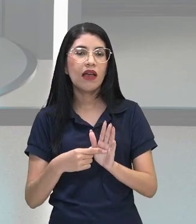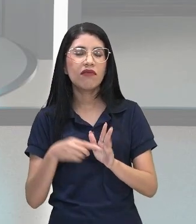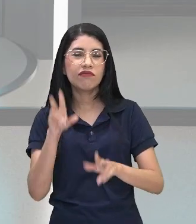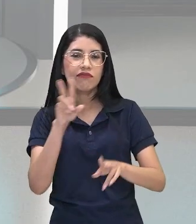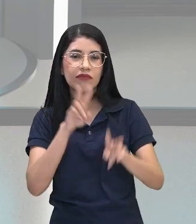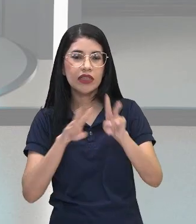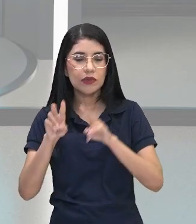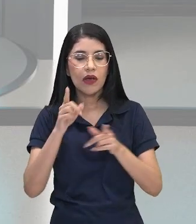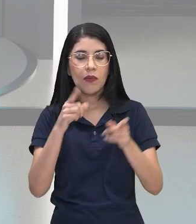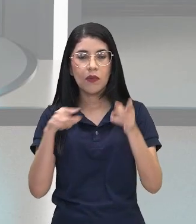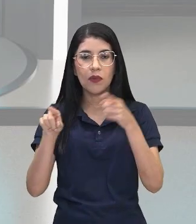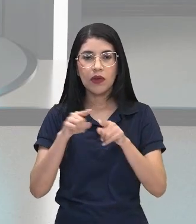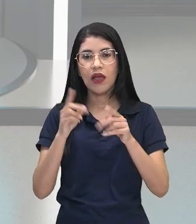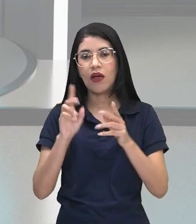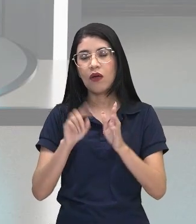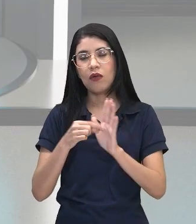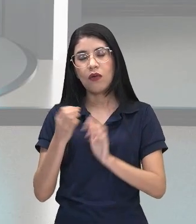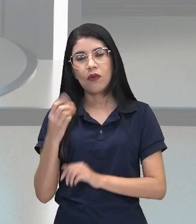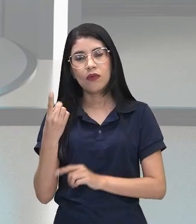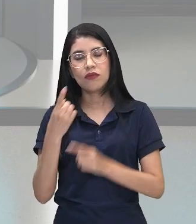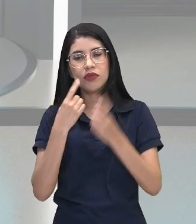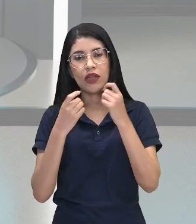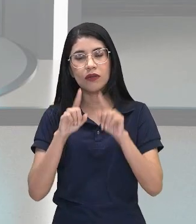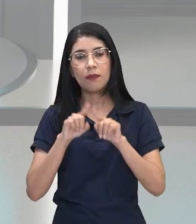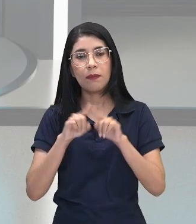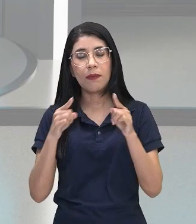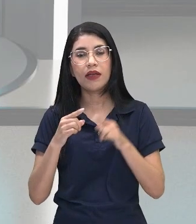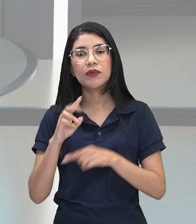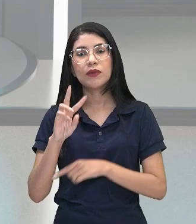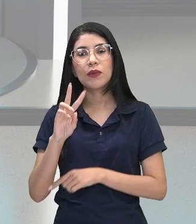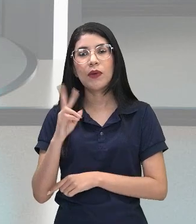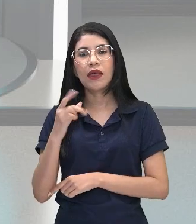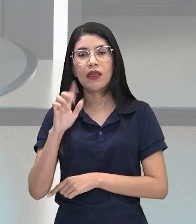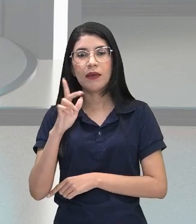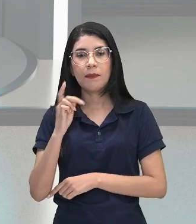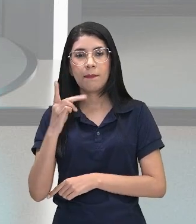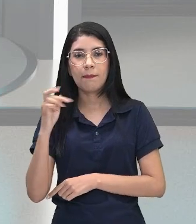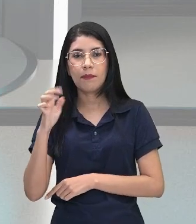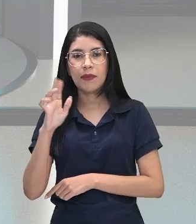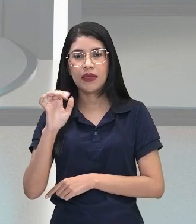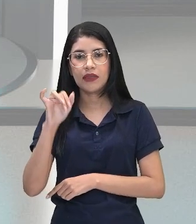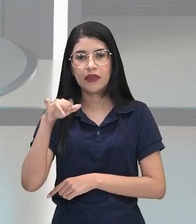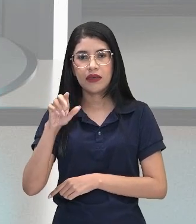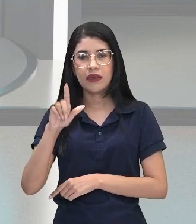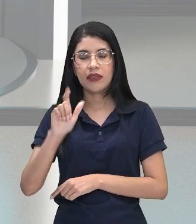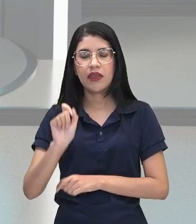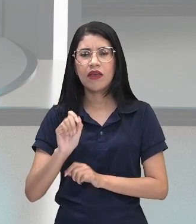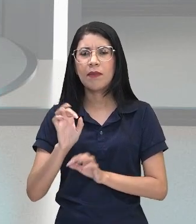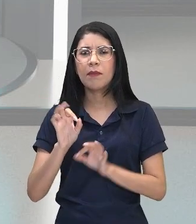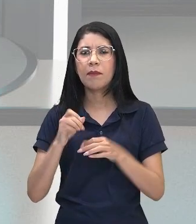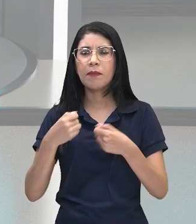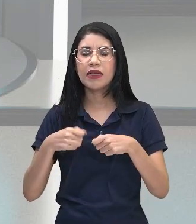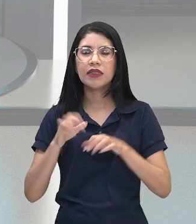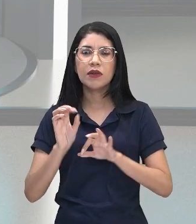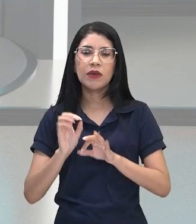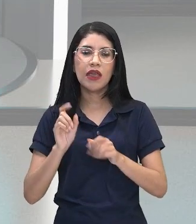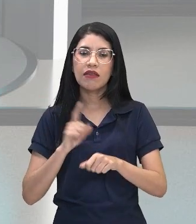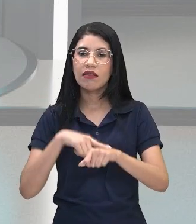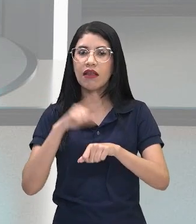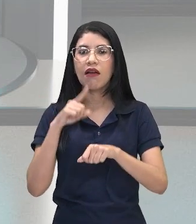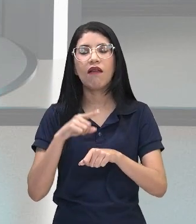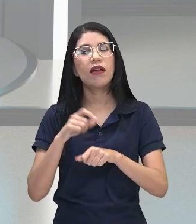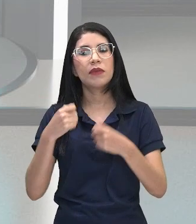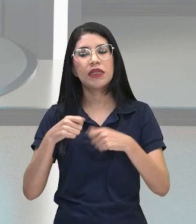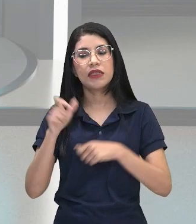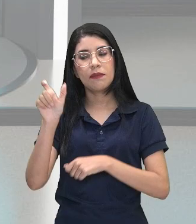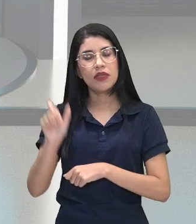visual, musical ou teatro. Já o happening são obras que ali o planejado com o improviso, que envolve a participação do